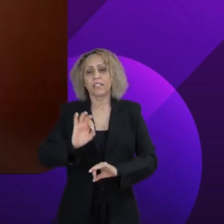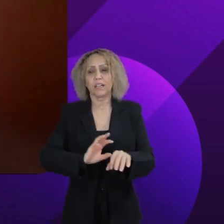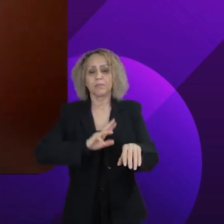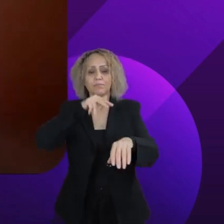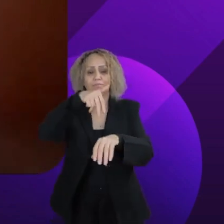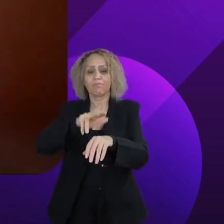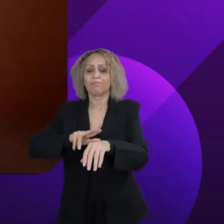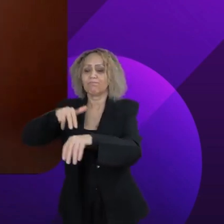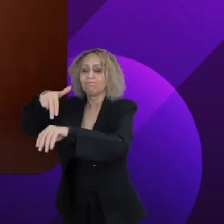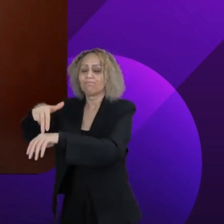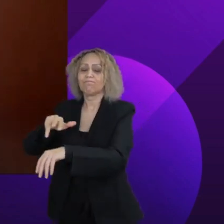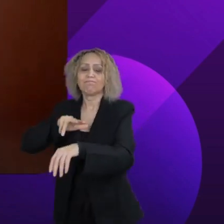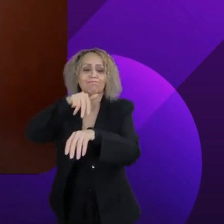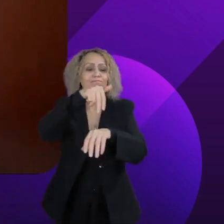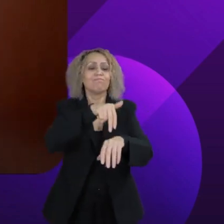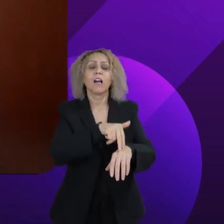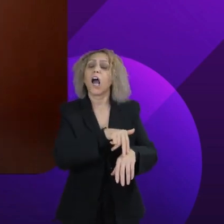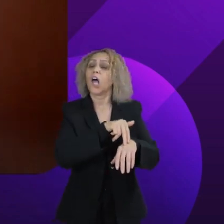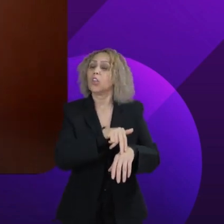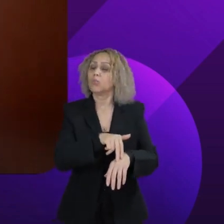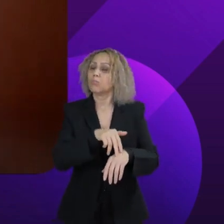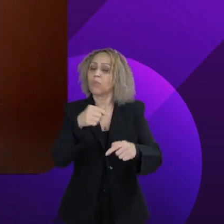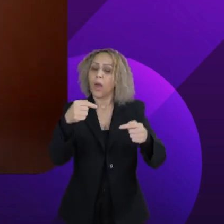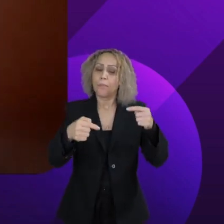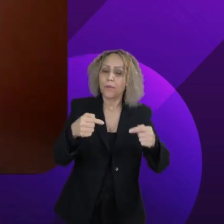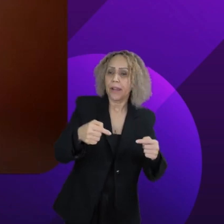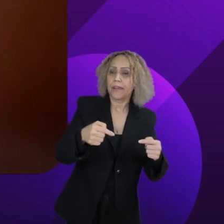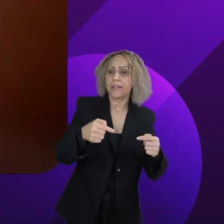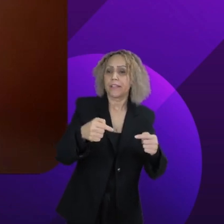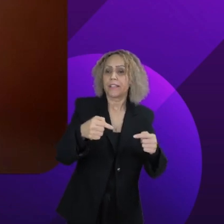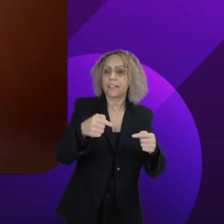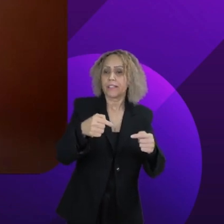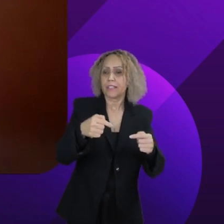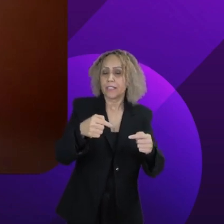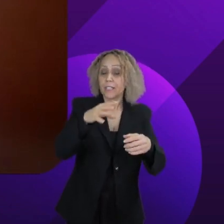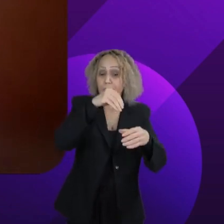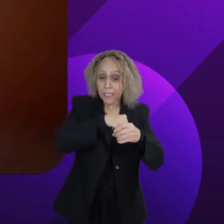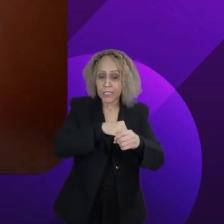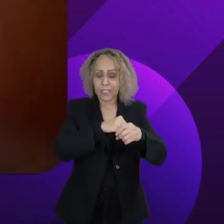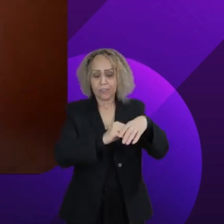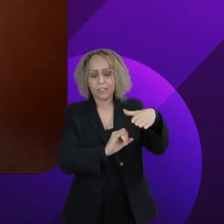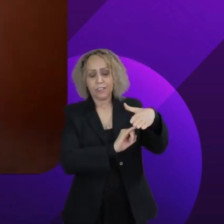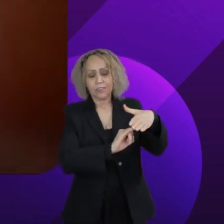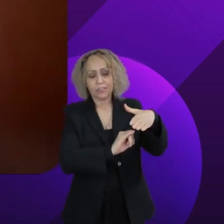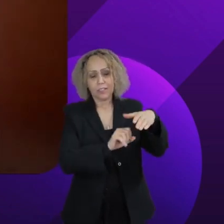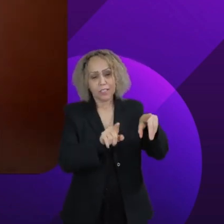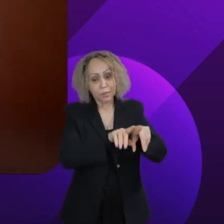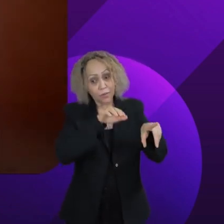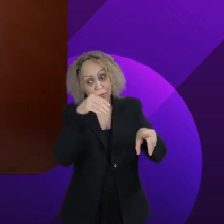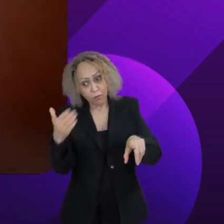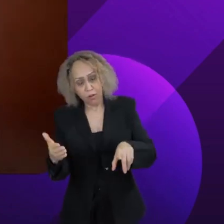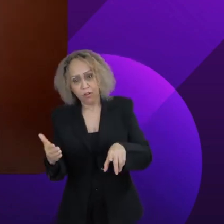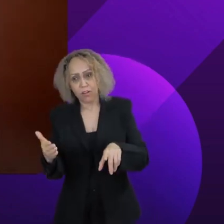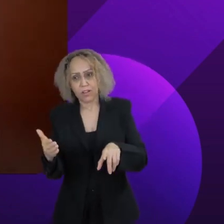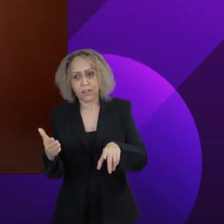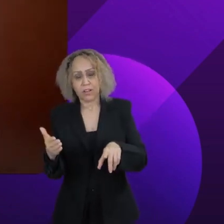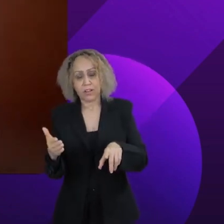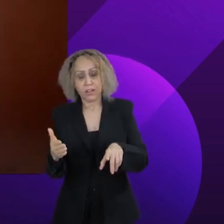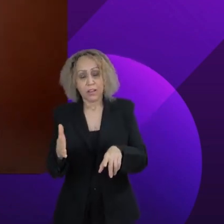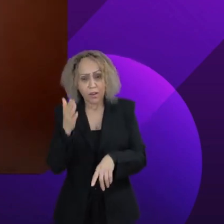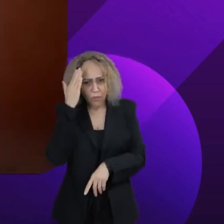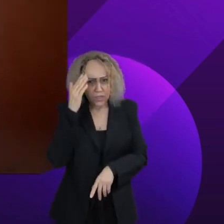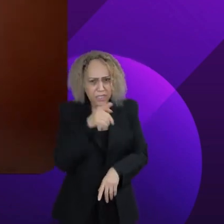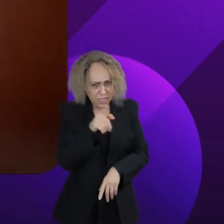mais espaços de poder dentro e fora das instituições. Porque vocês sabem, lideranças como nós também